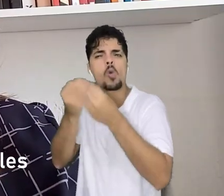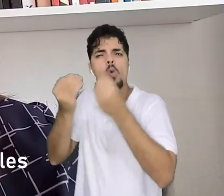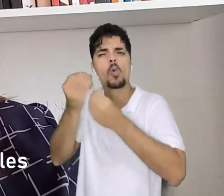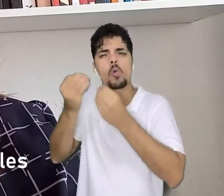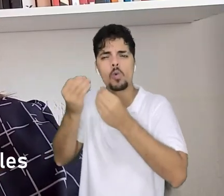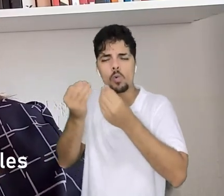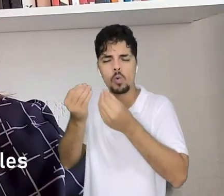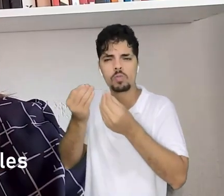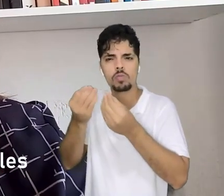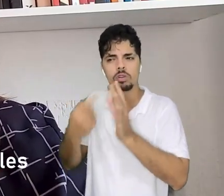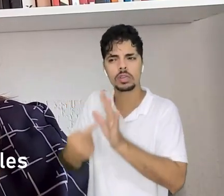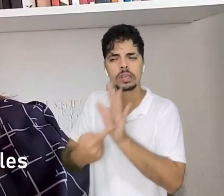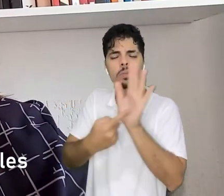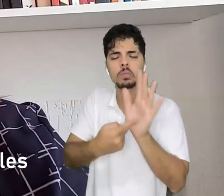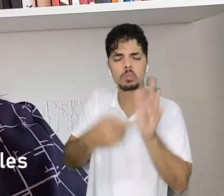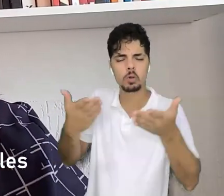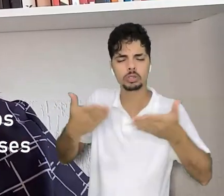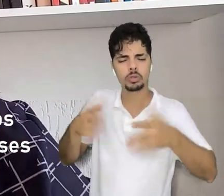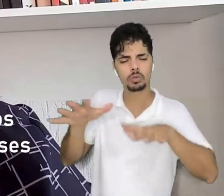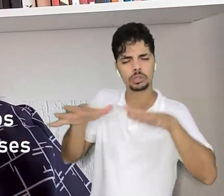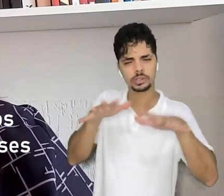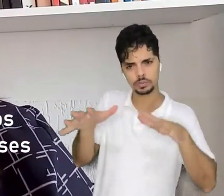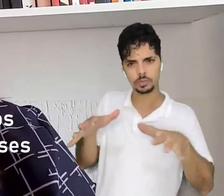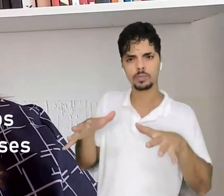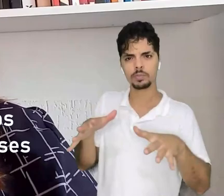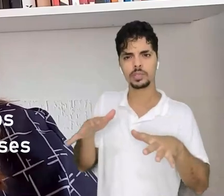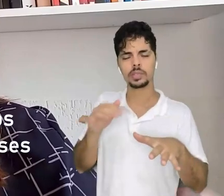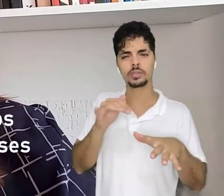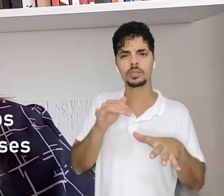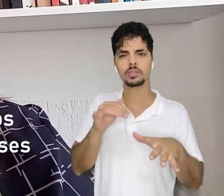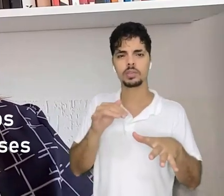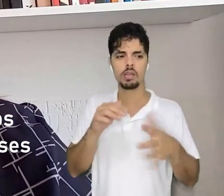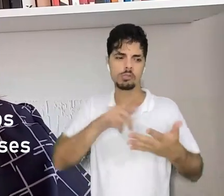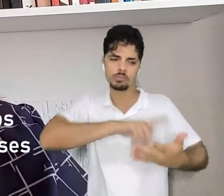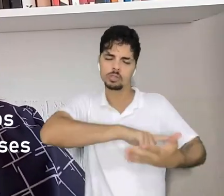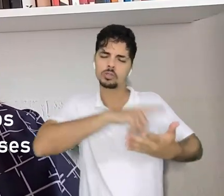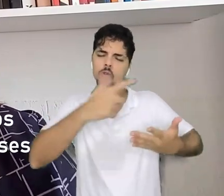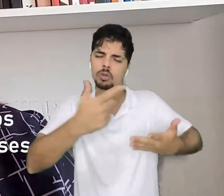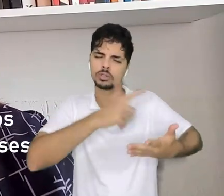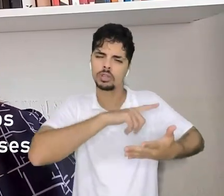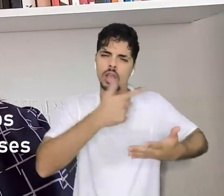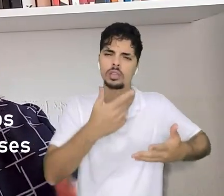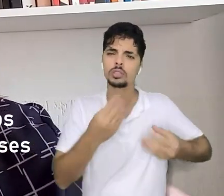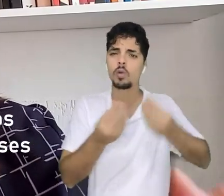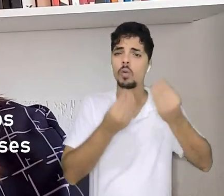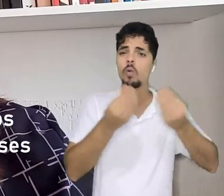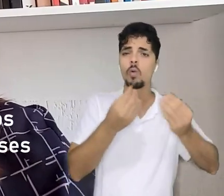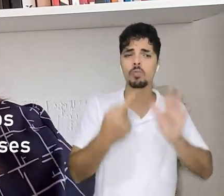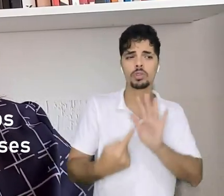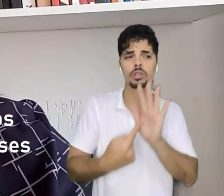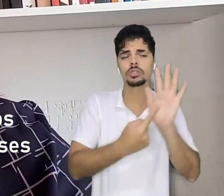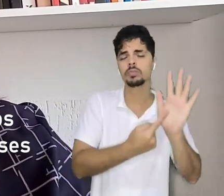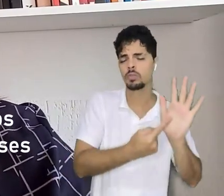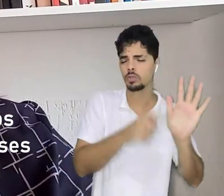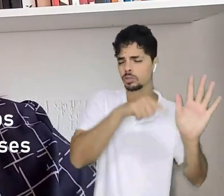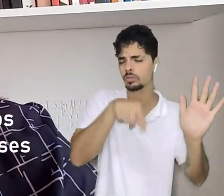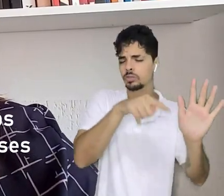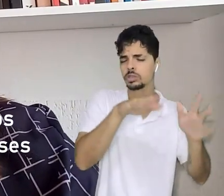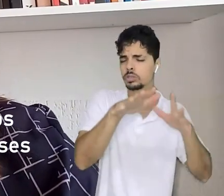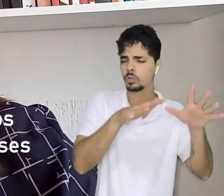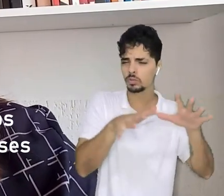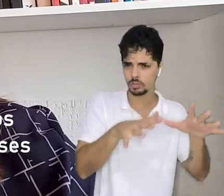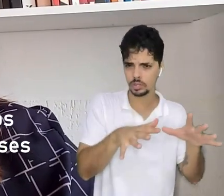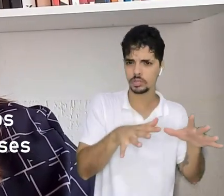posiciona em relação a eles e partir do que os alunos sabem e ouvem sobre